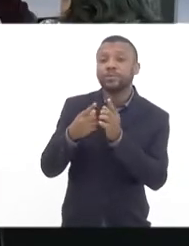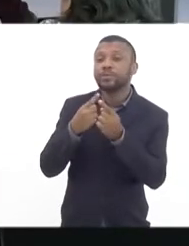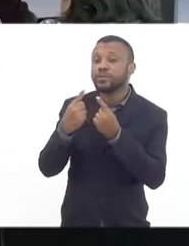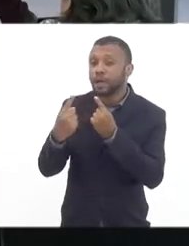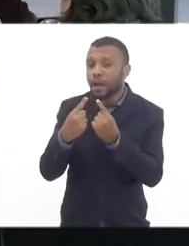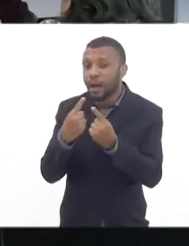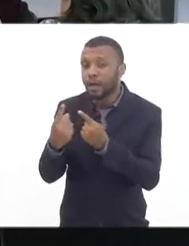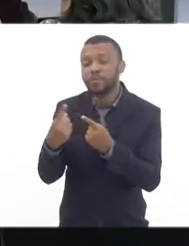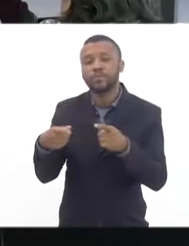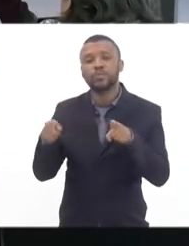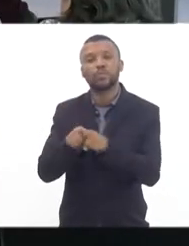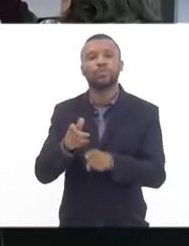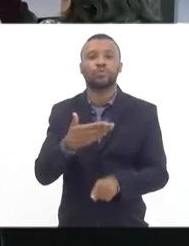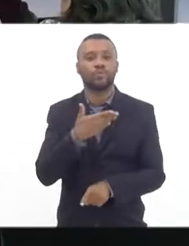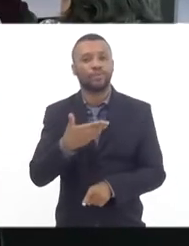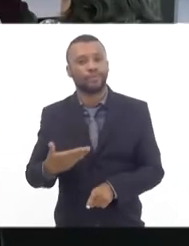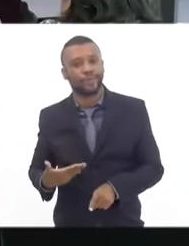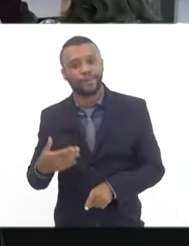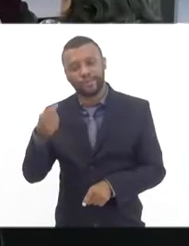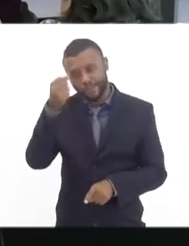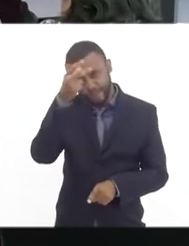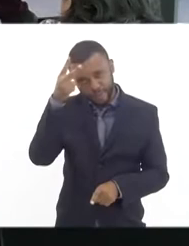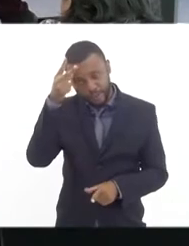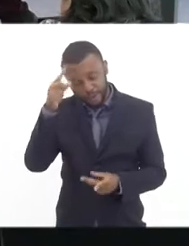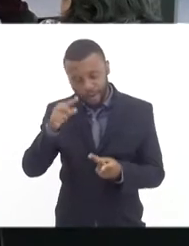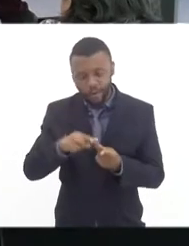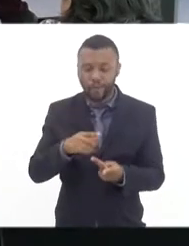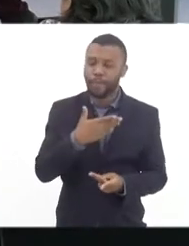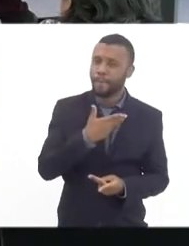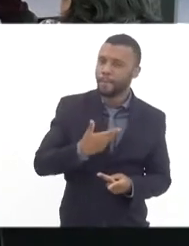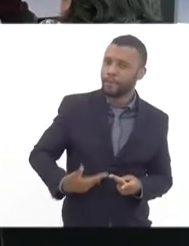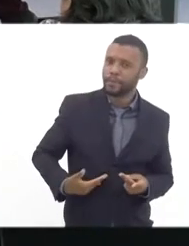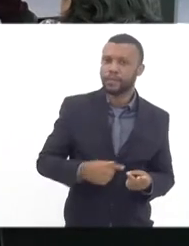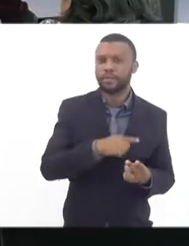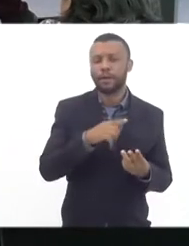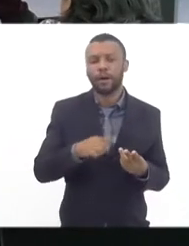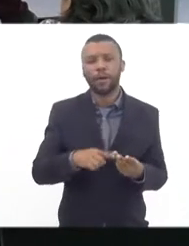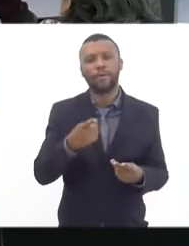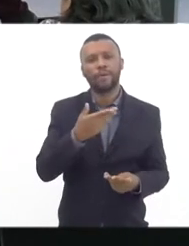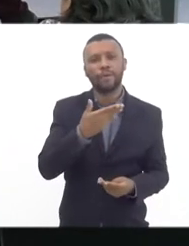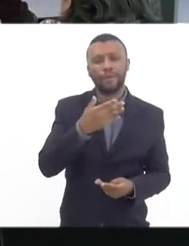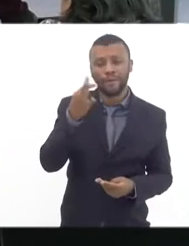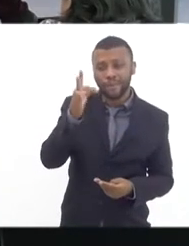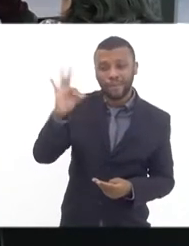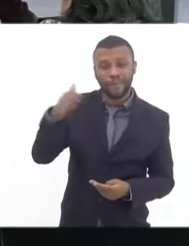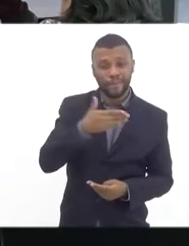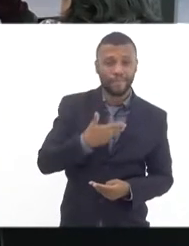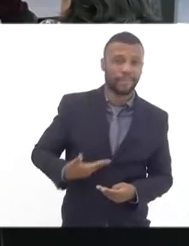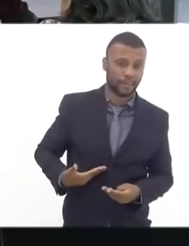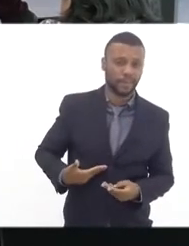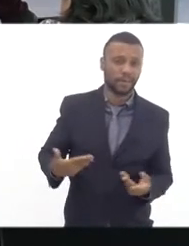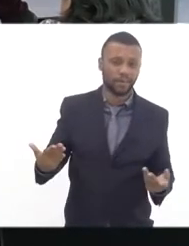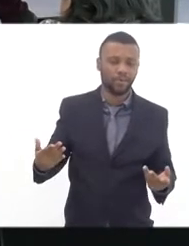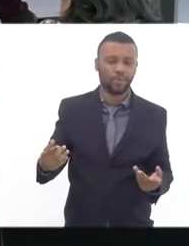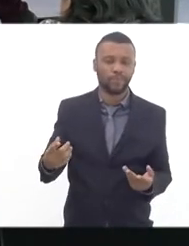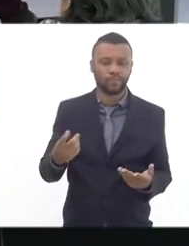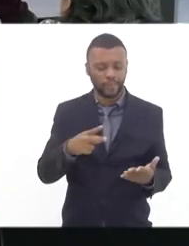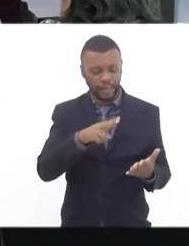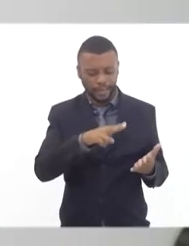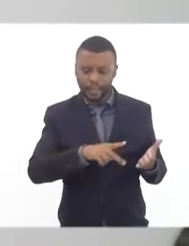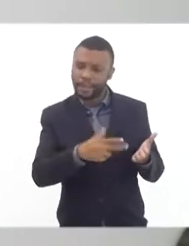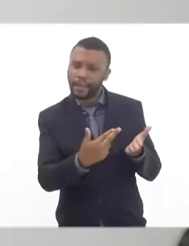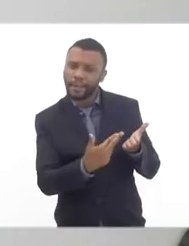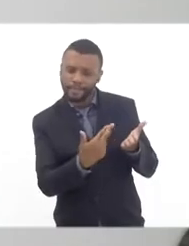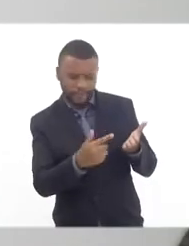com o poder público, municipal, estadual e federal. Nessa revista vocês vão encontrar vários retratos que